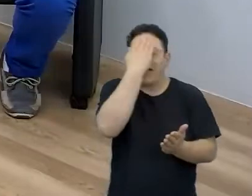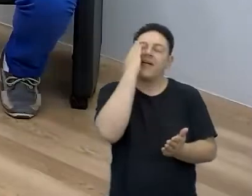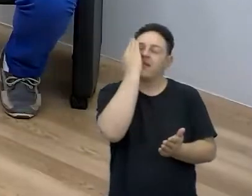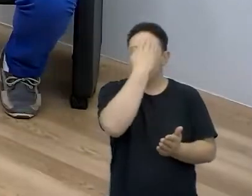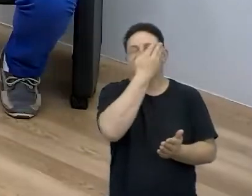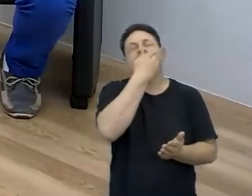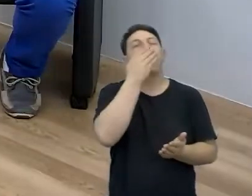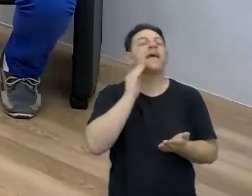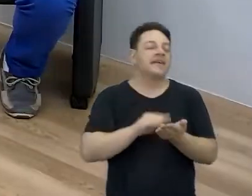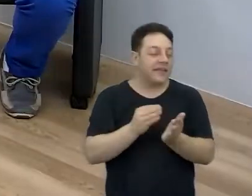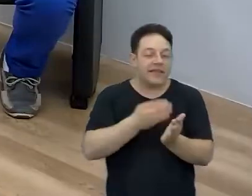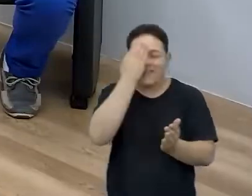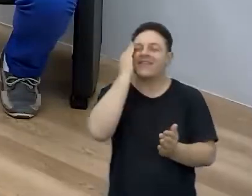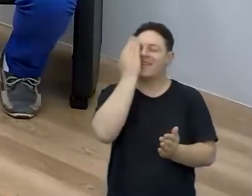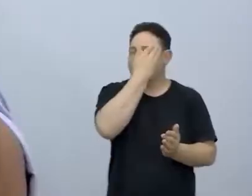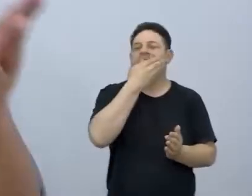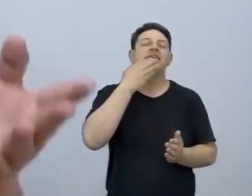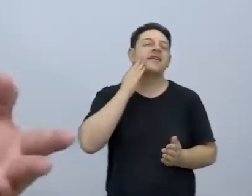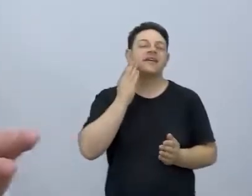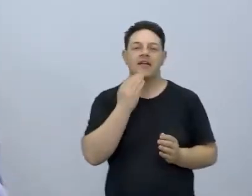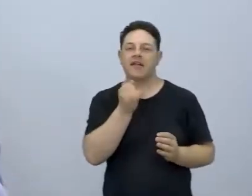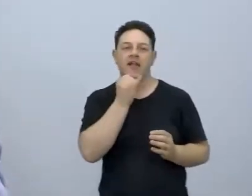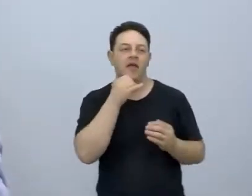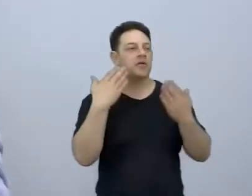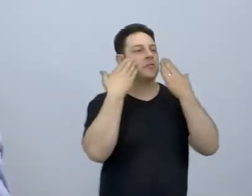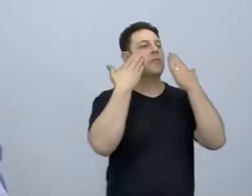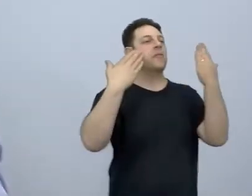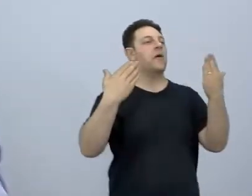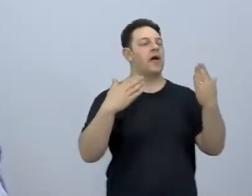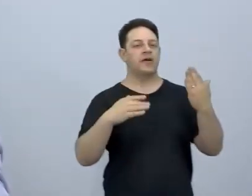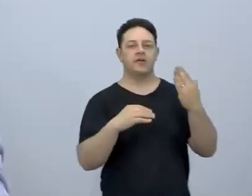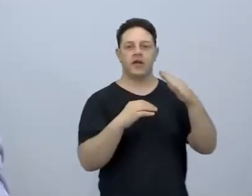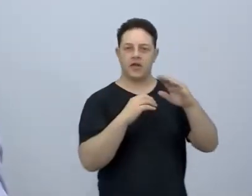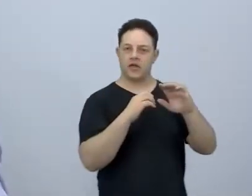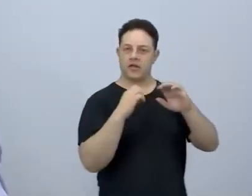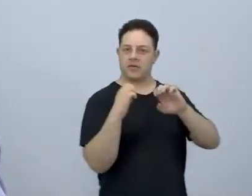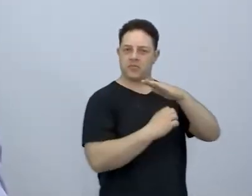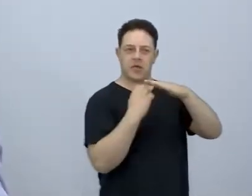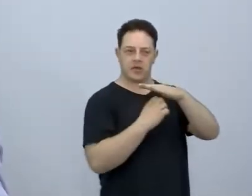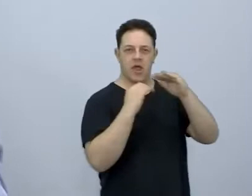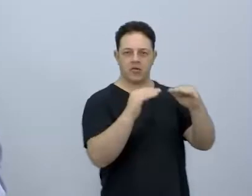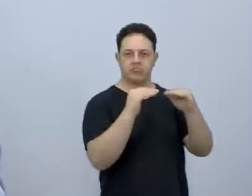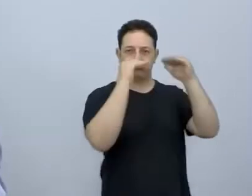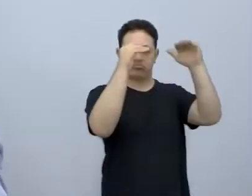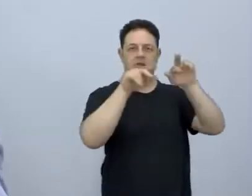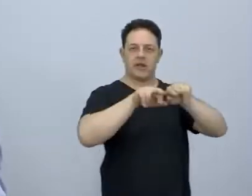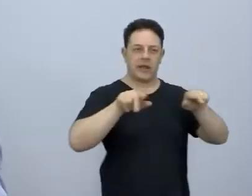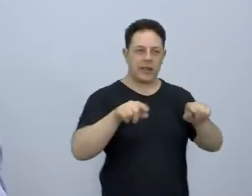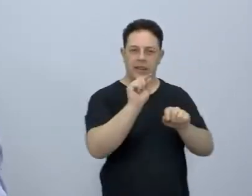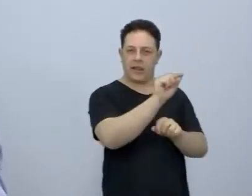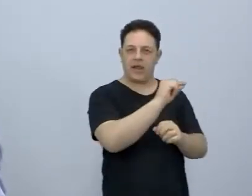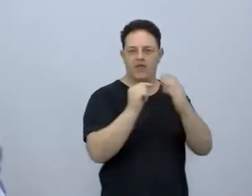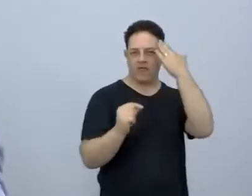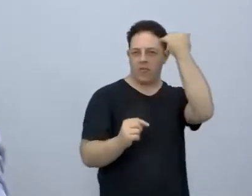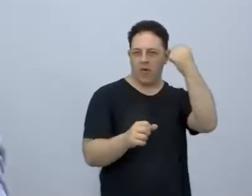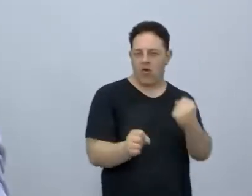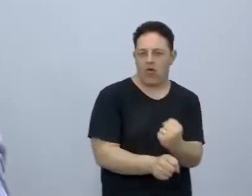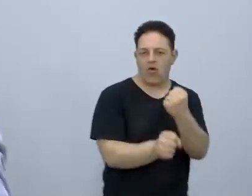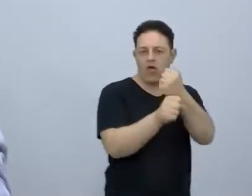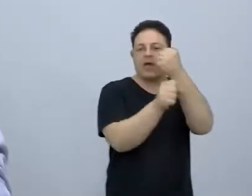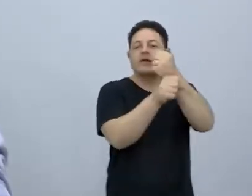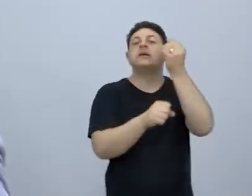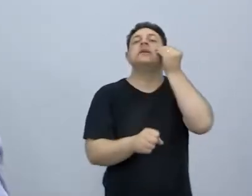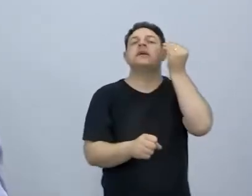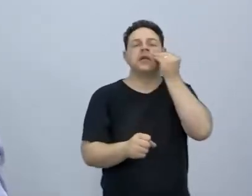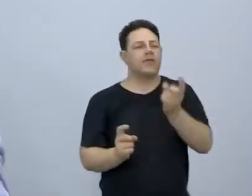frente de grandes empresários, consultores, empreiteiros, né? Que seria essa situação, e tentar